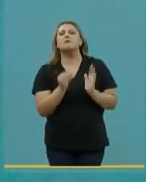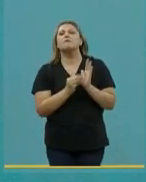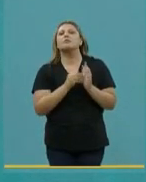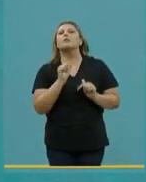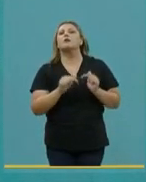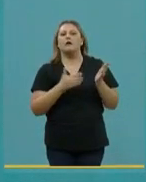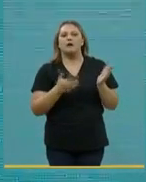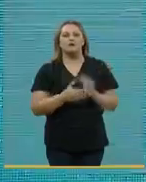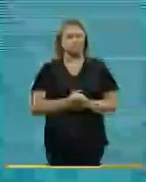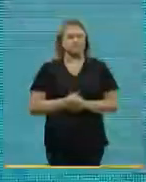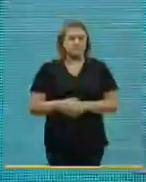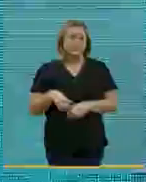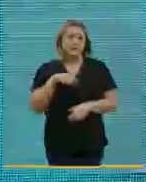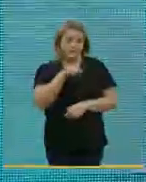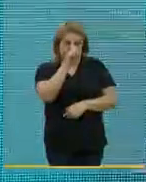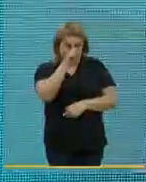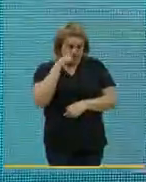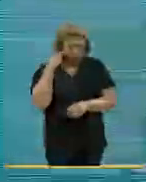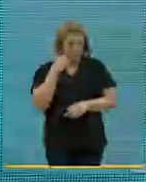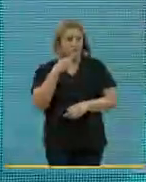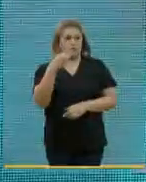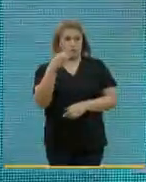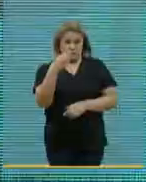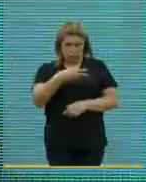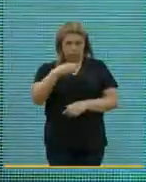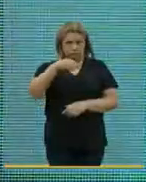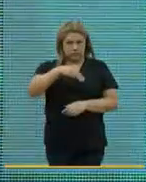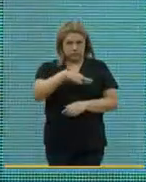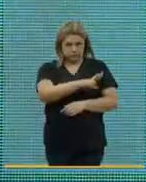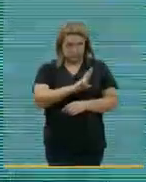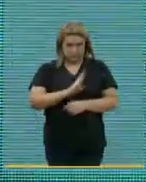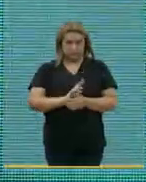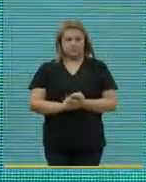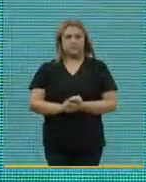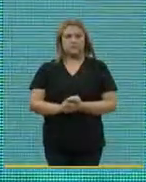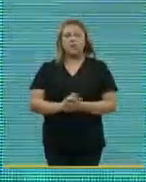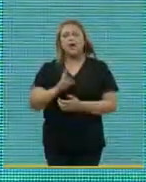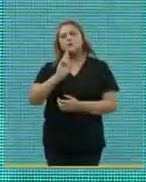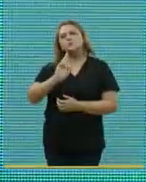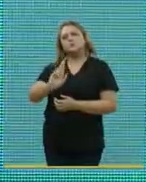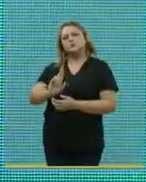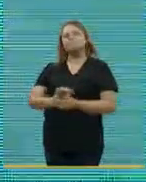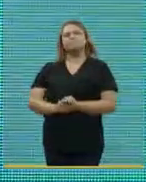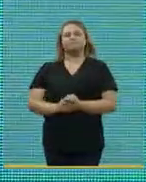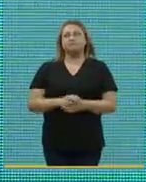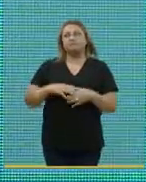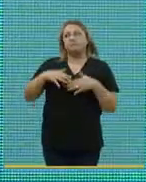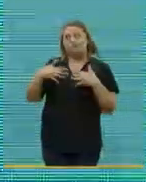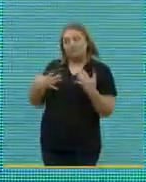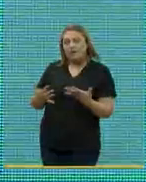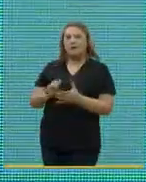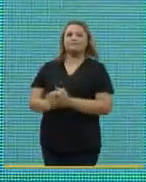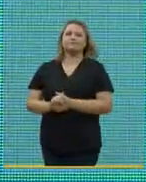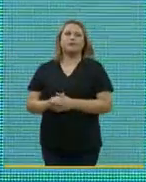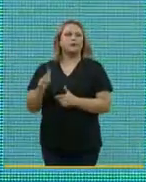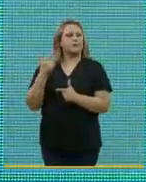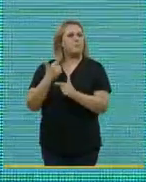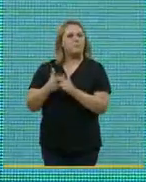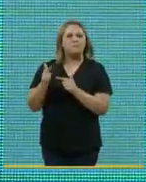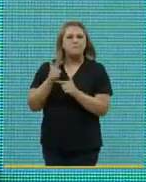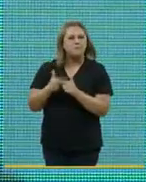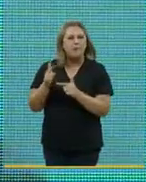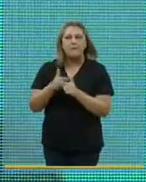candidato henrique meirelles dois minutos esta tragédia foi criada por uma